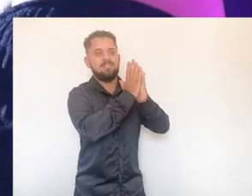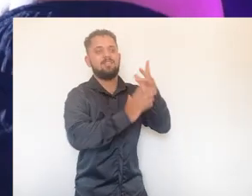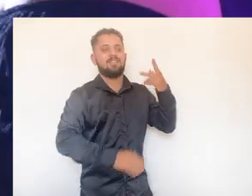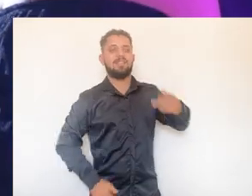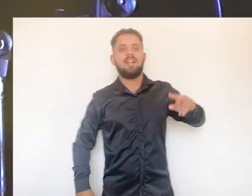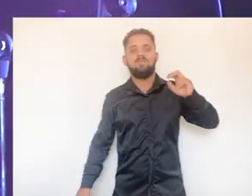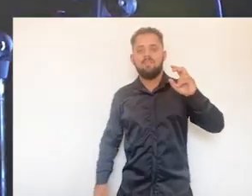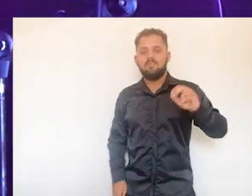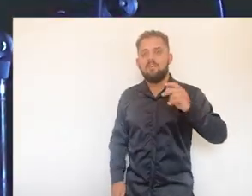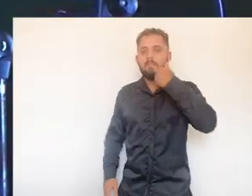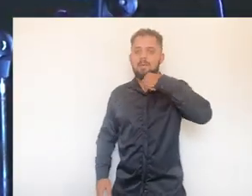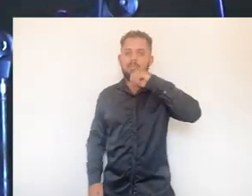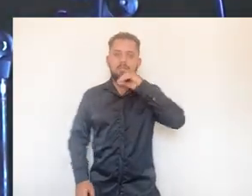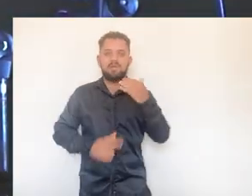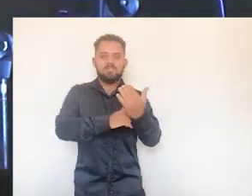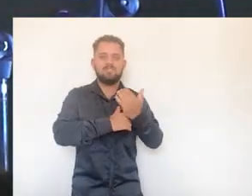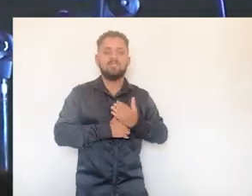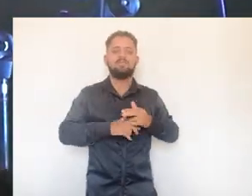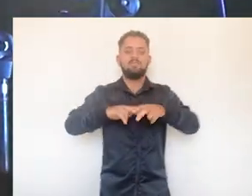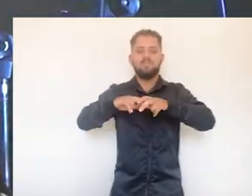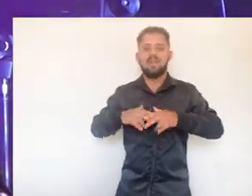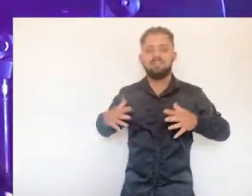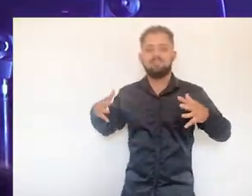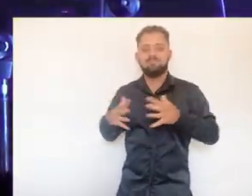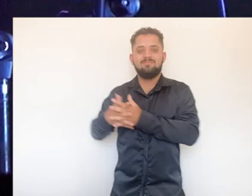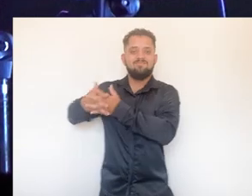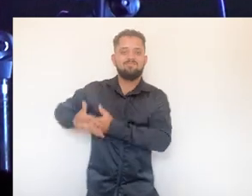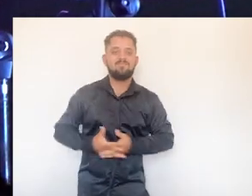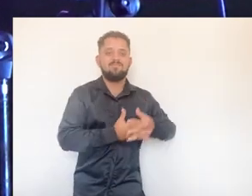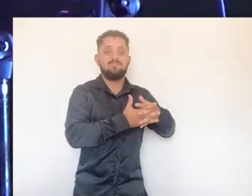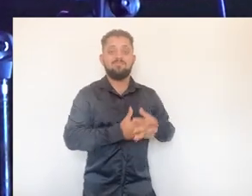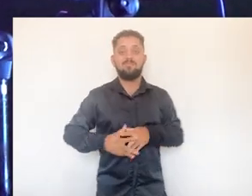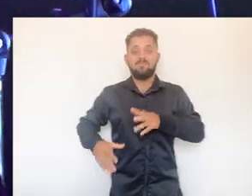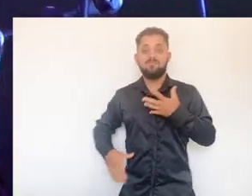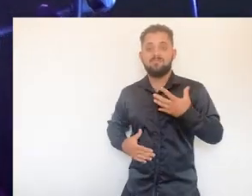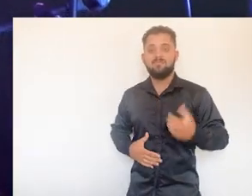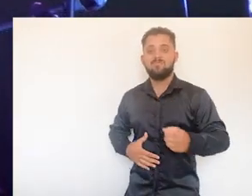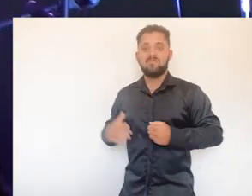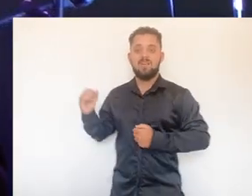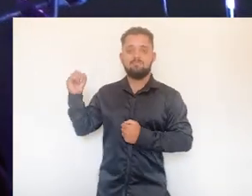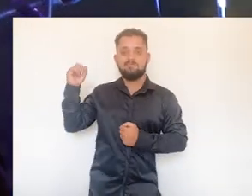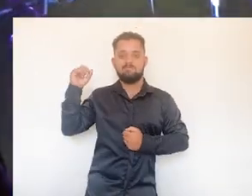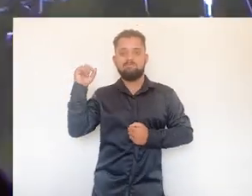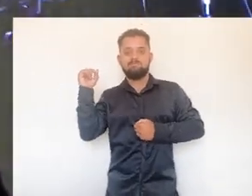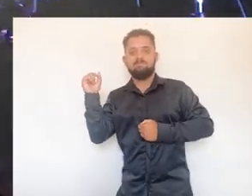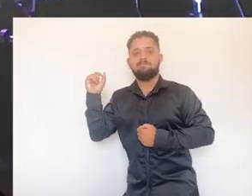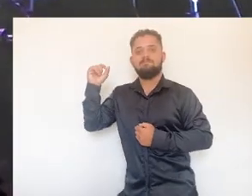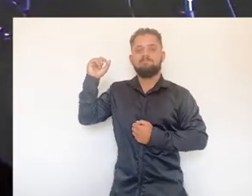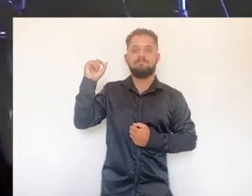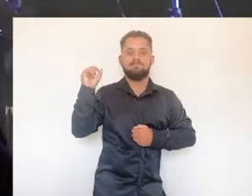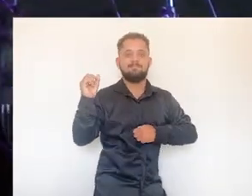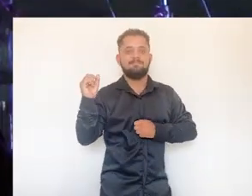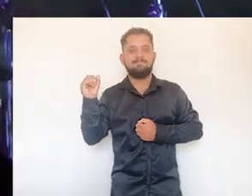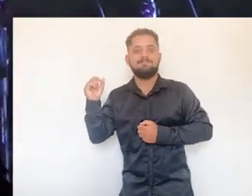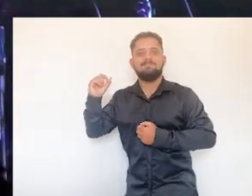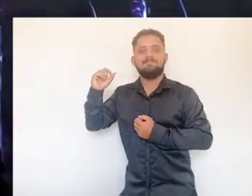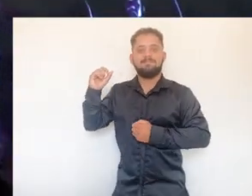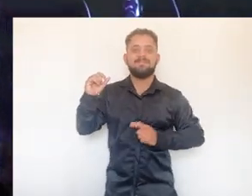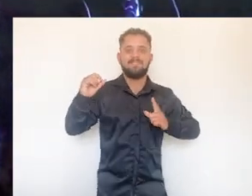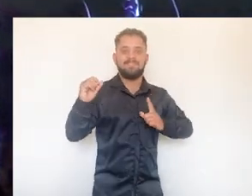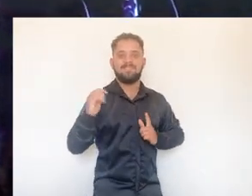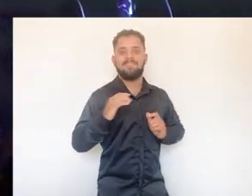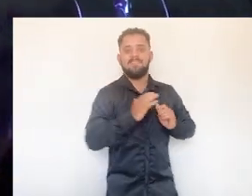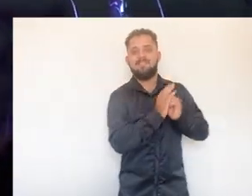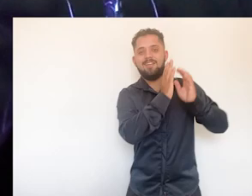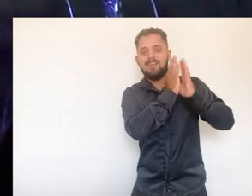Junte suas barrigas, mão colada na mão, dois pra lá, dois pra cá, embalando esse baião. E foi na